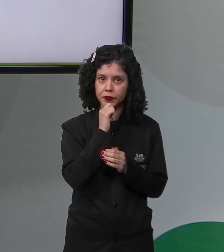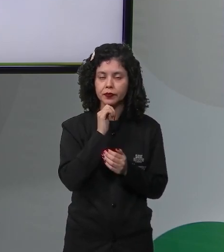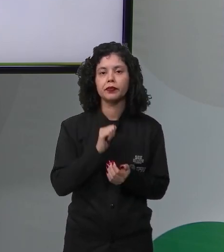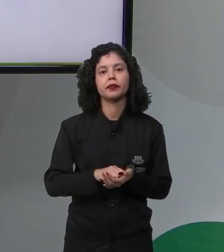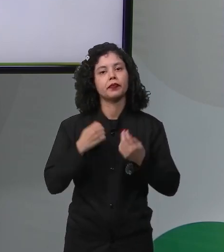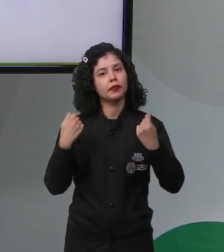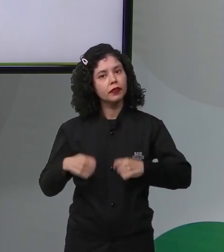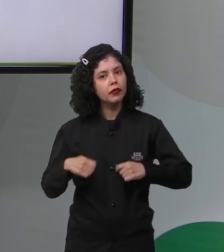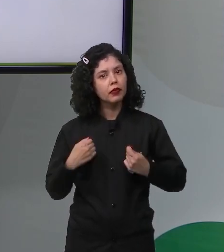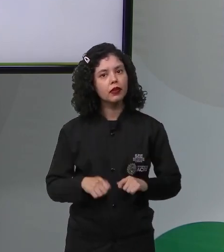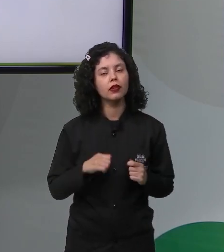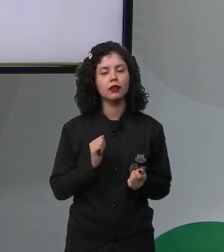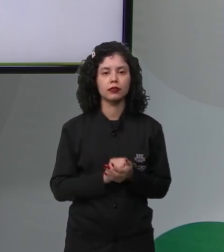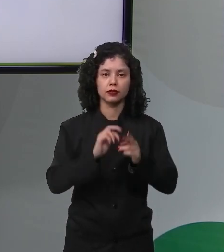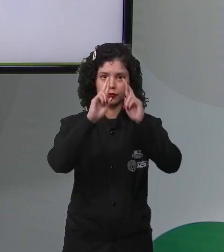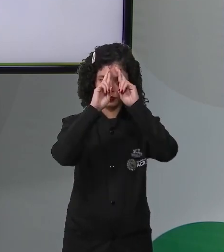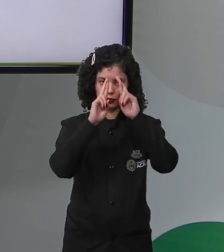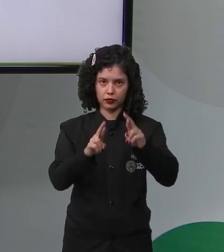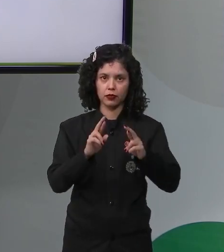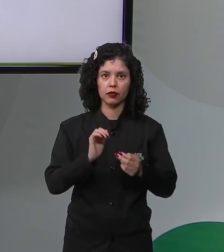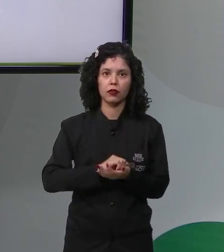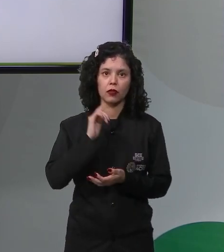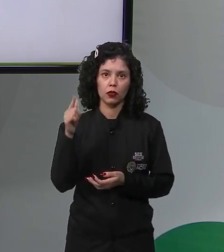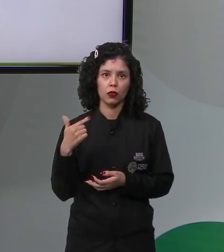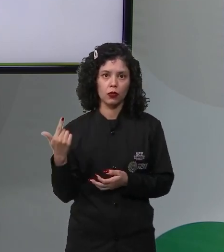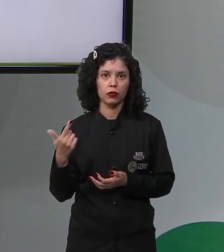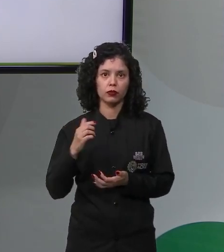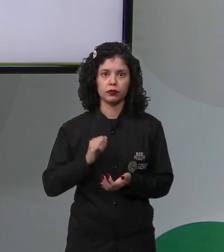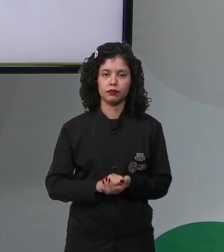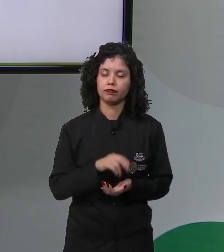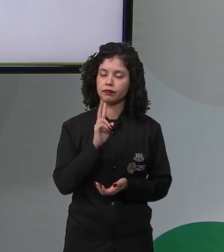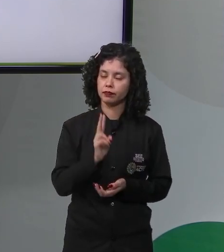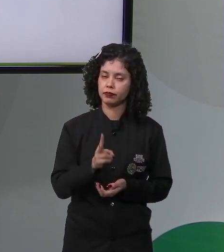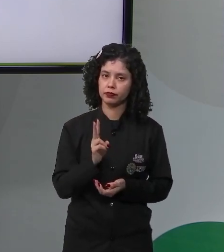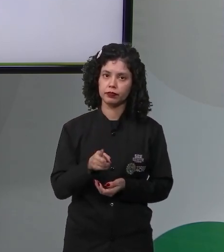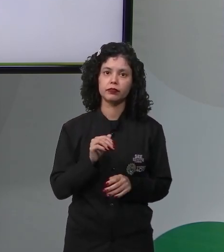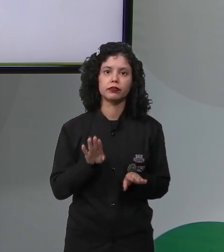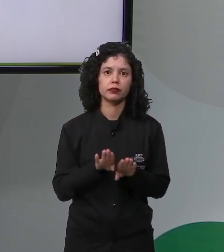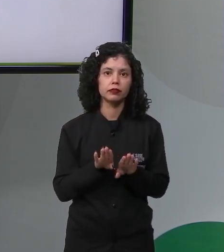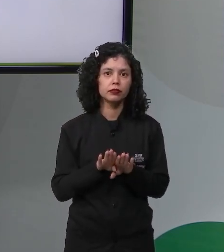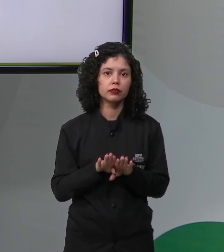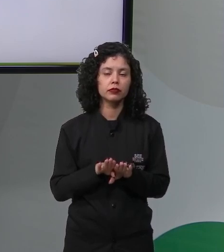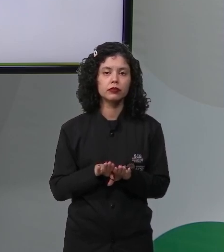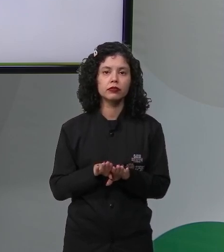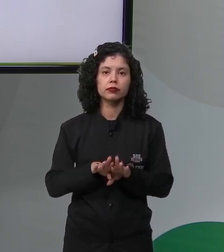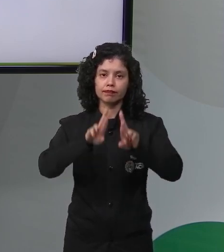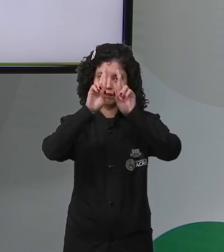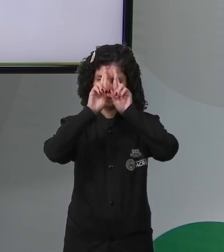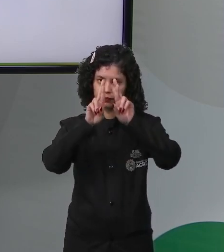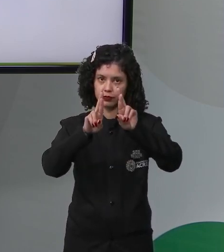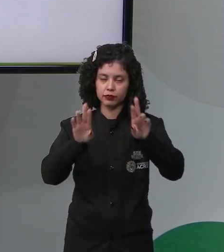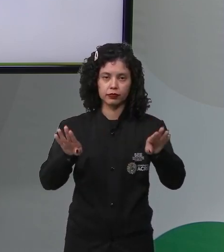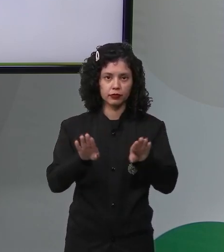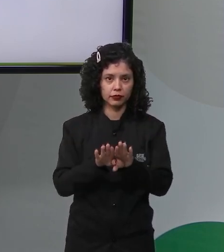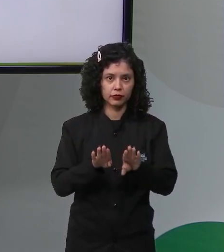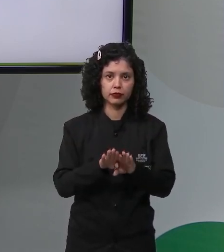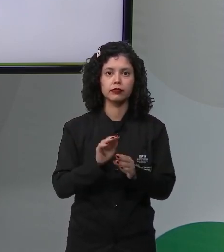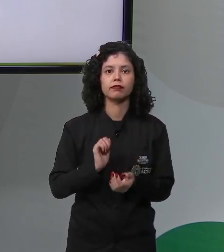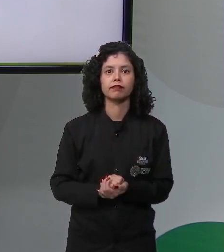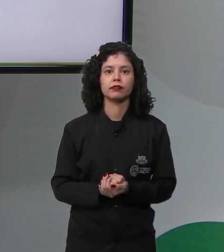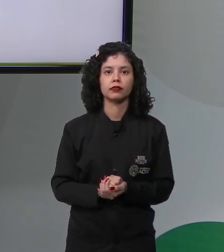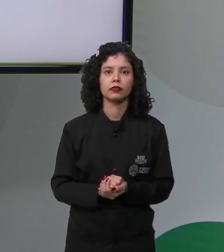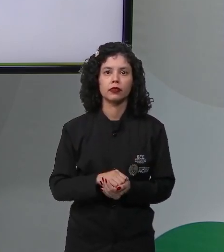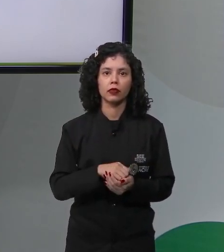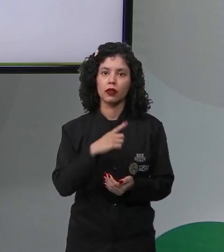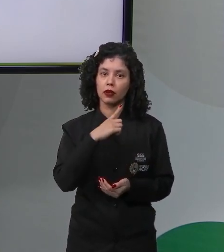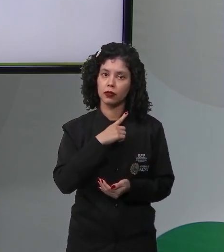eu preciso respeitar os outros, da mesma forma que eu também preciso ser respeitado, para nós termos